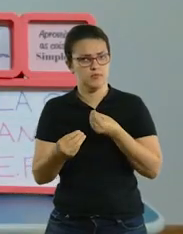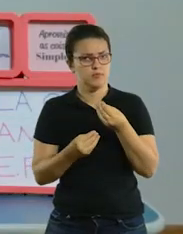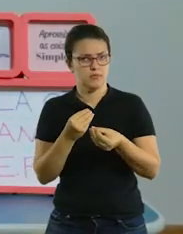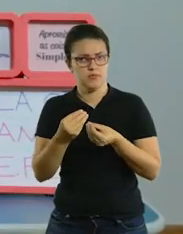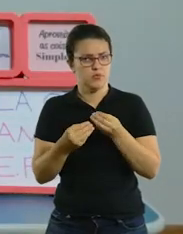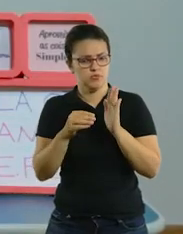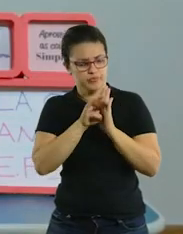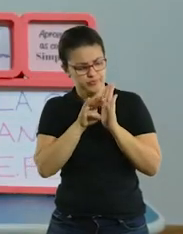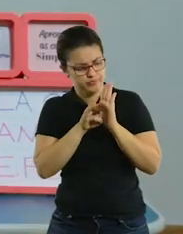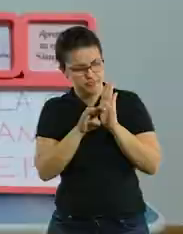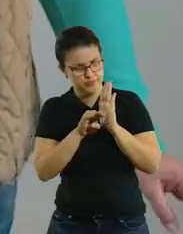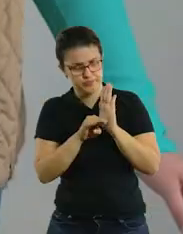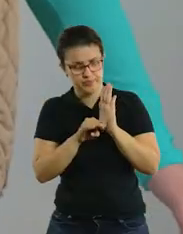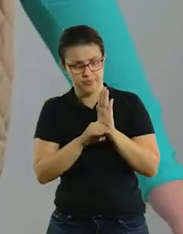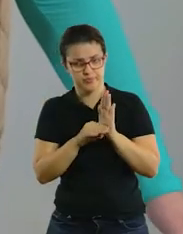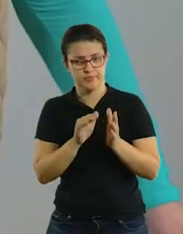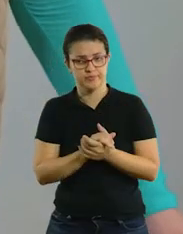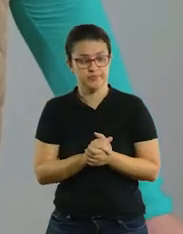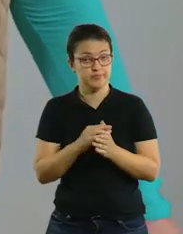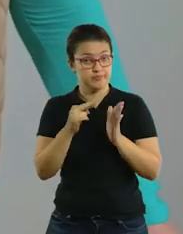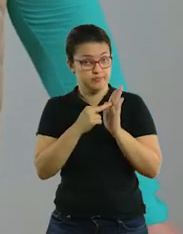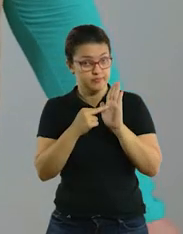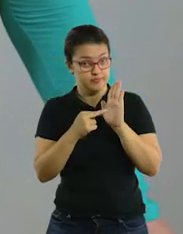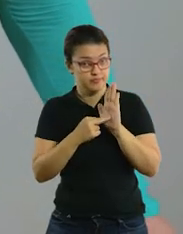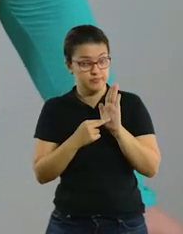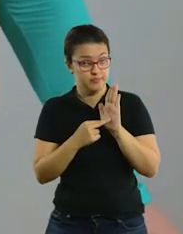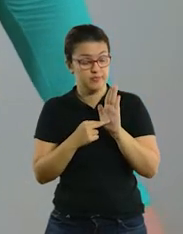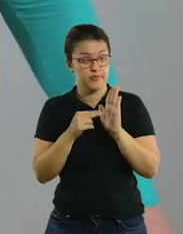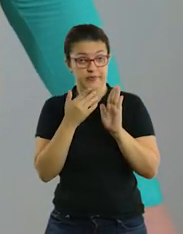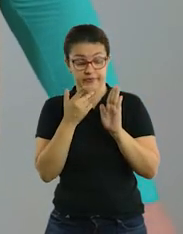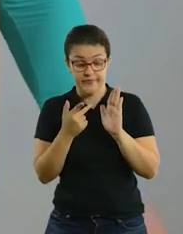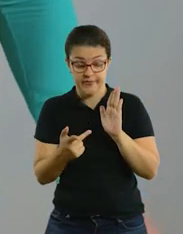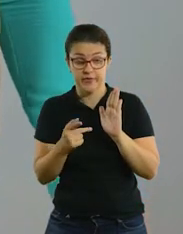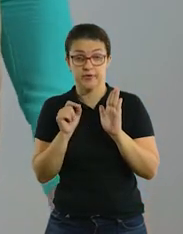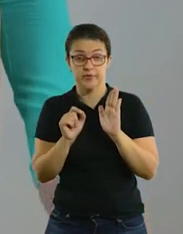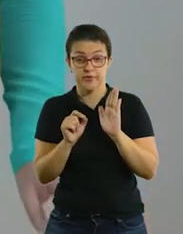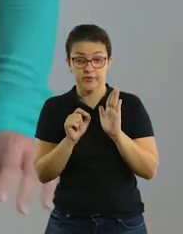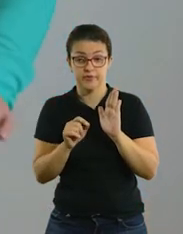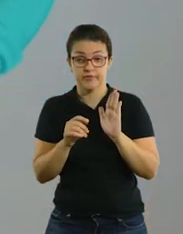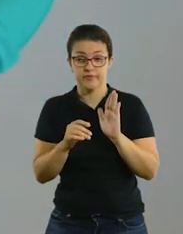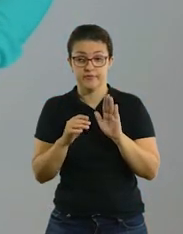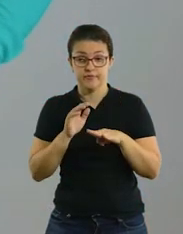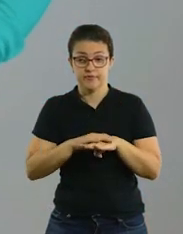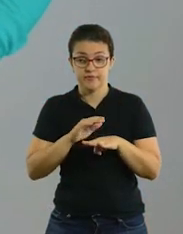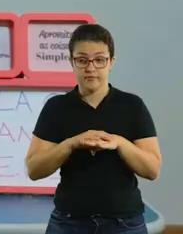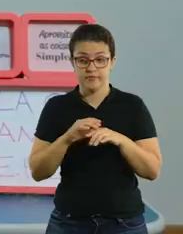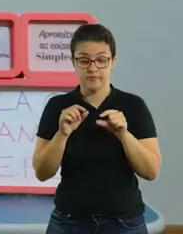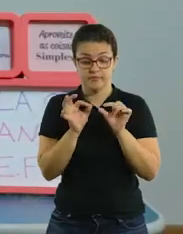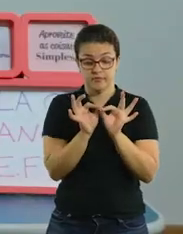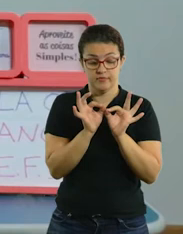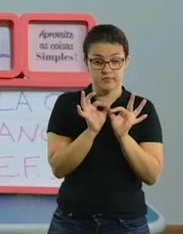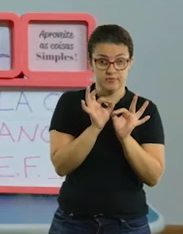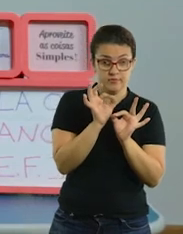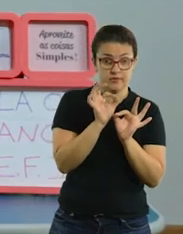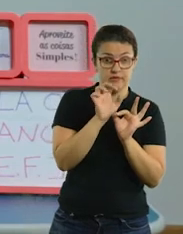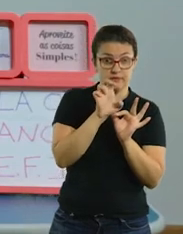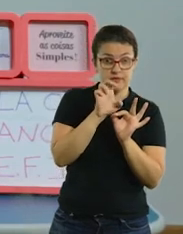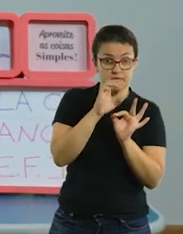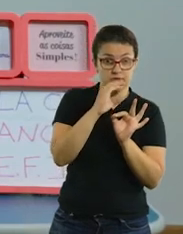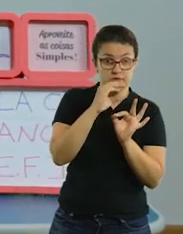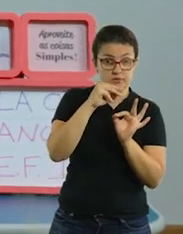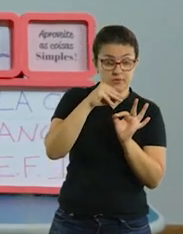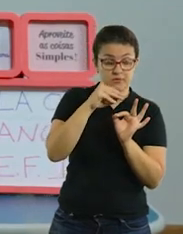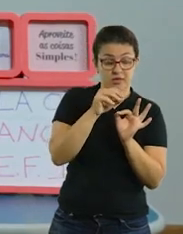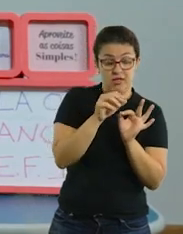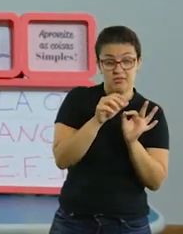Passo a passo para as fichas. Nas regras do jogo, fala para você confeccionar fichas no formato de 5 cm